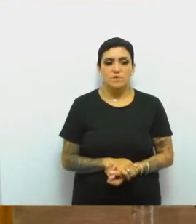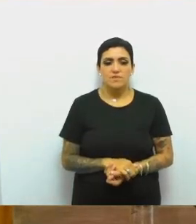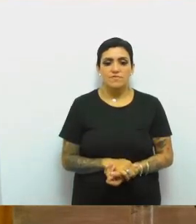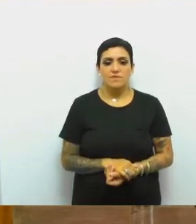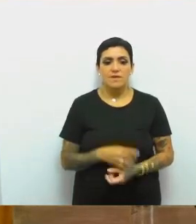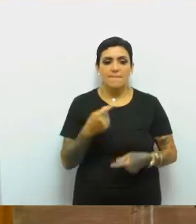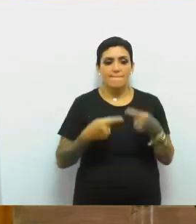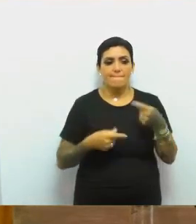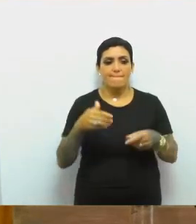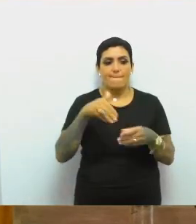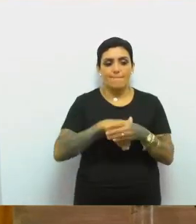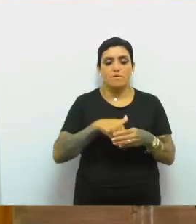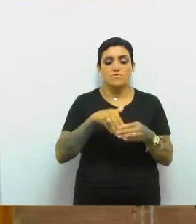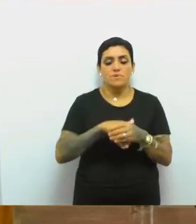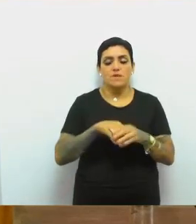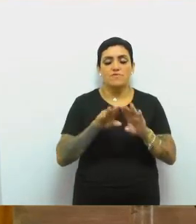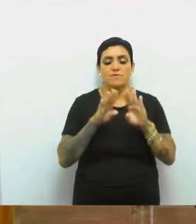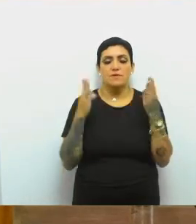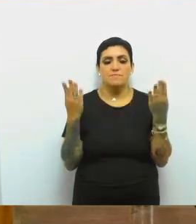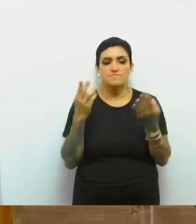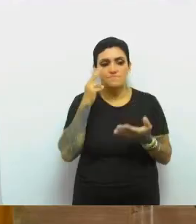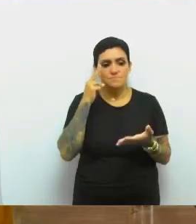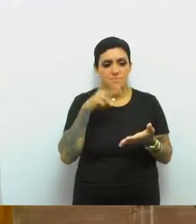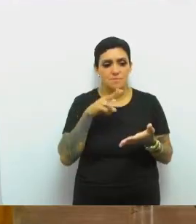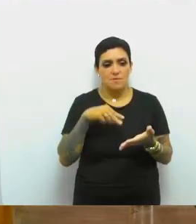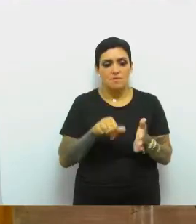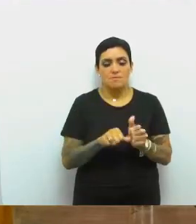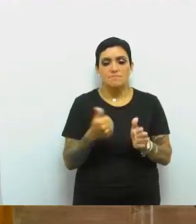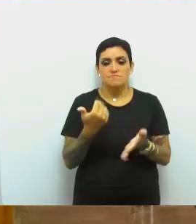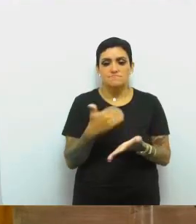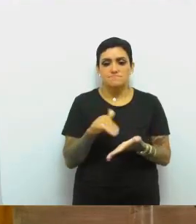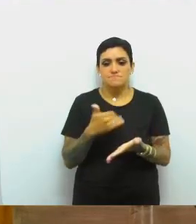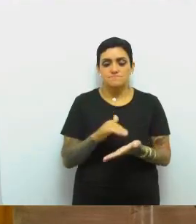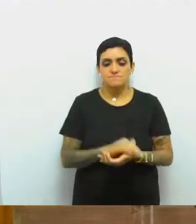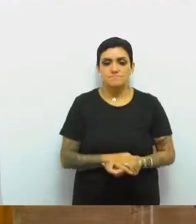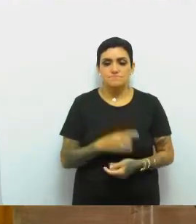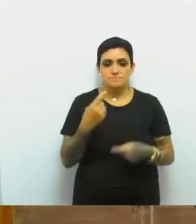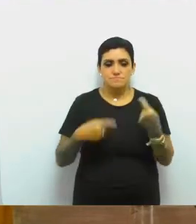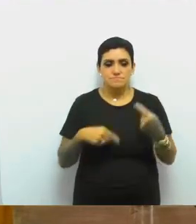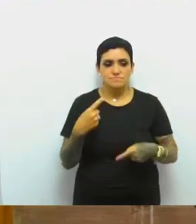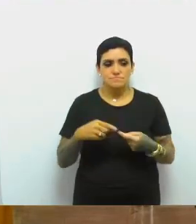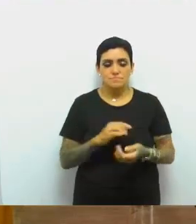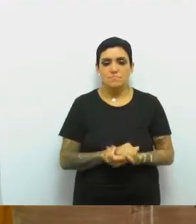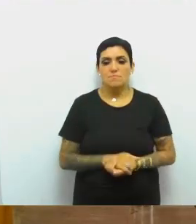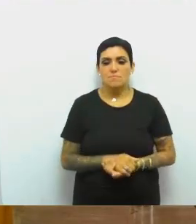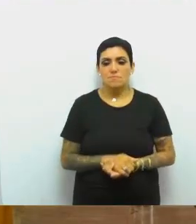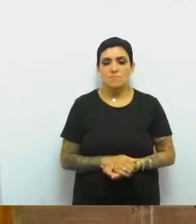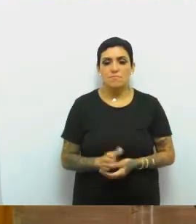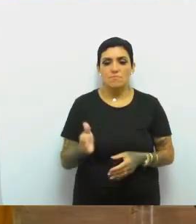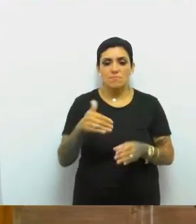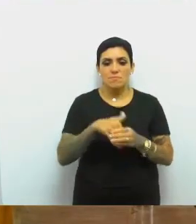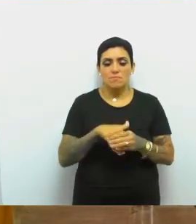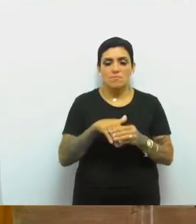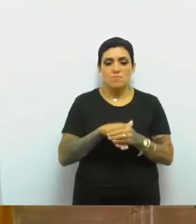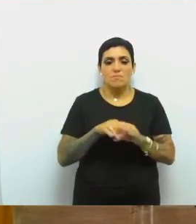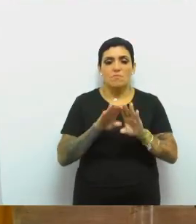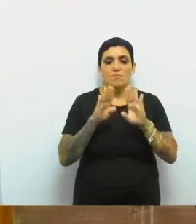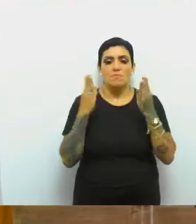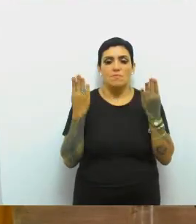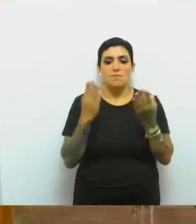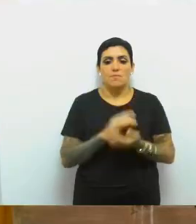Colocar a discussão em votação, matéria lida pelo primeiro secretário, em discussão, em votação, votação